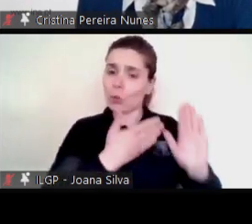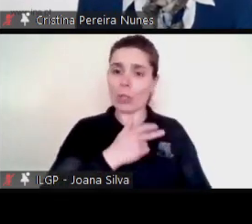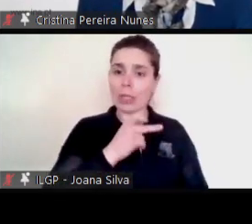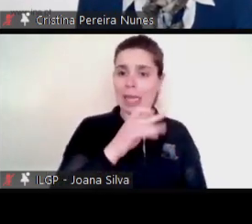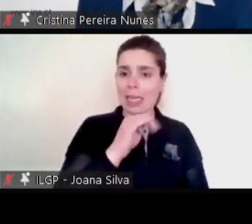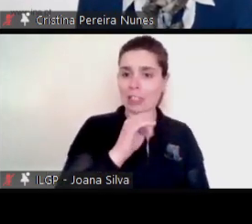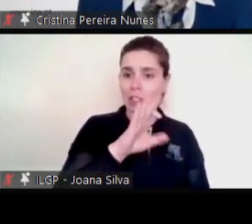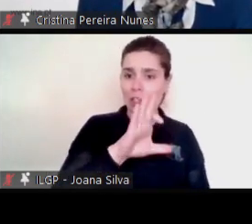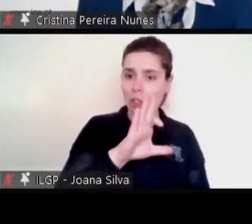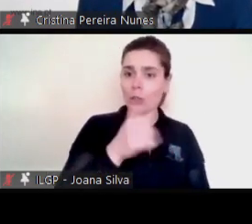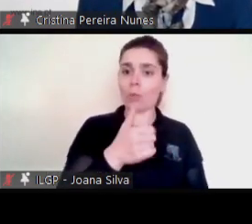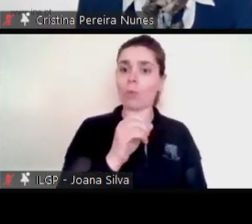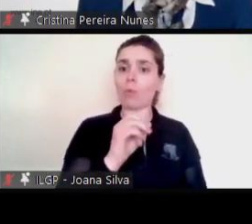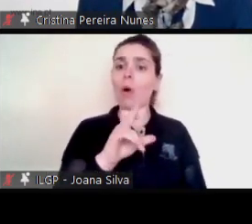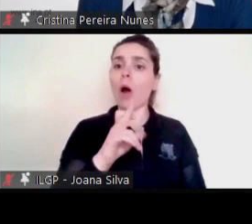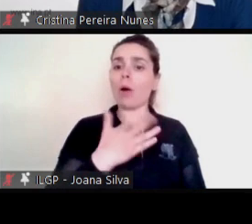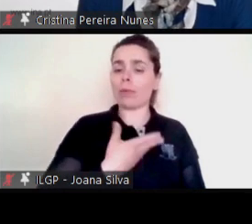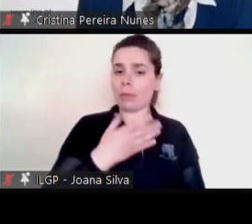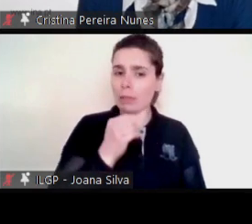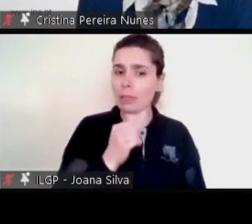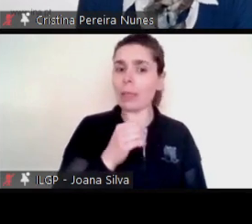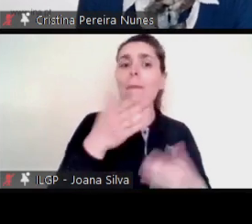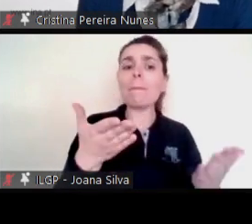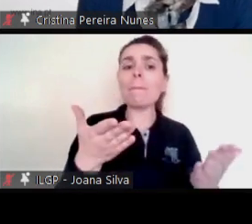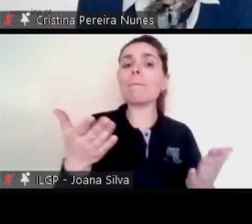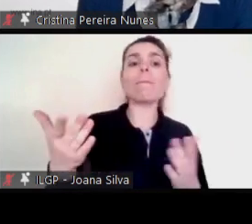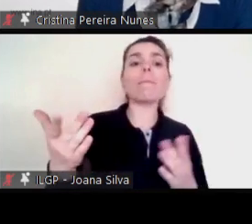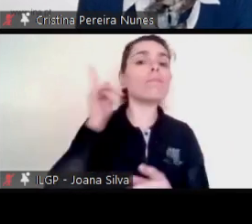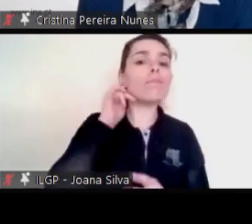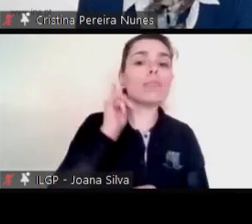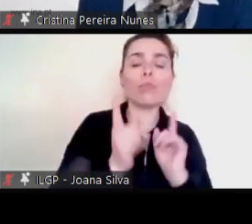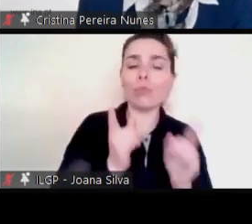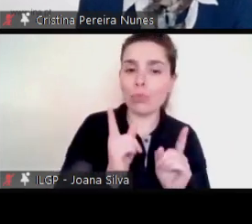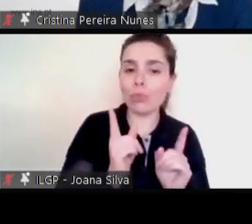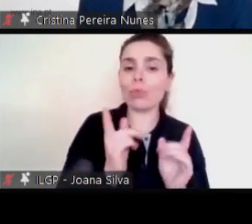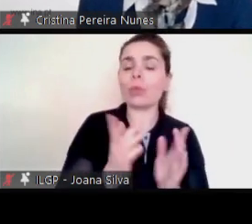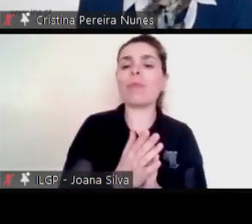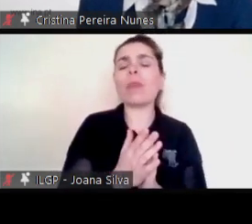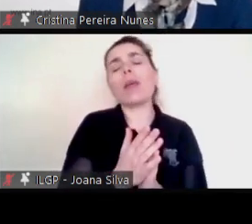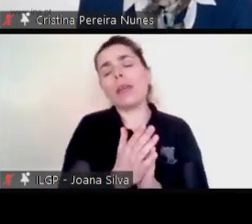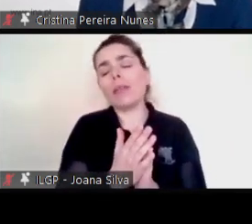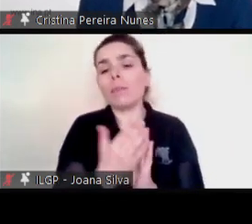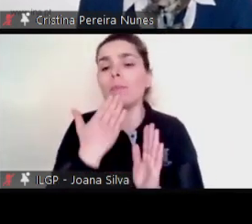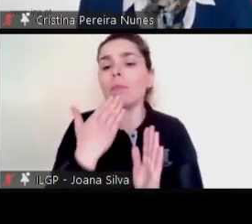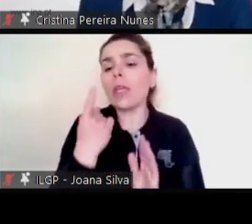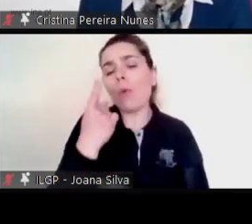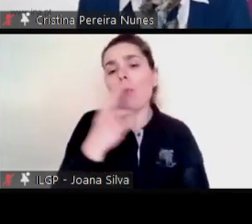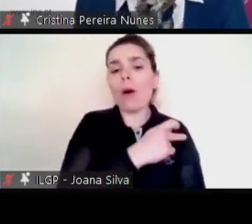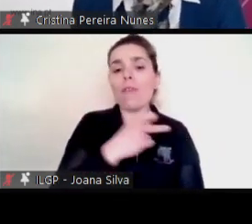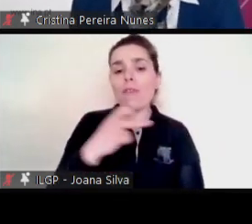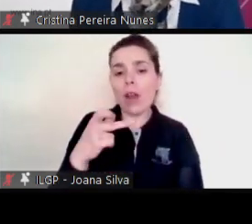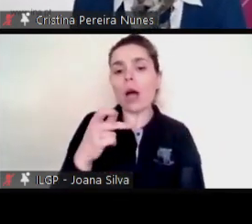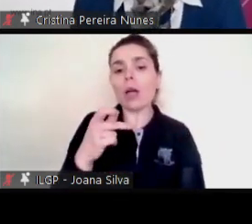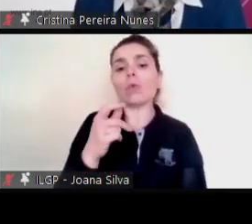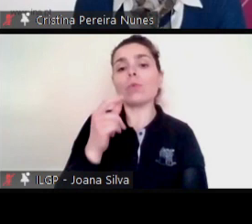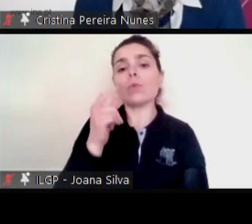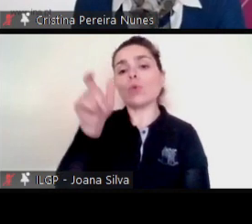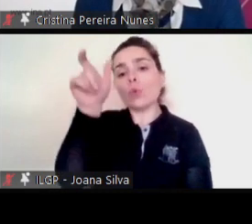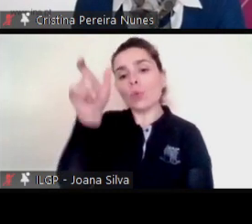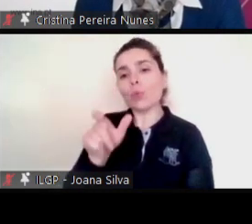Os ganhos, para concluir, o apoio à tomada de decisão, e permitem-me trazer aqui uma frase do Diogo Vasconcelos, já faleceu,